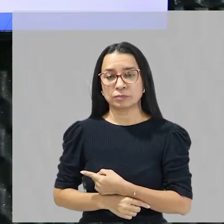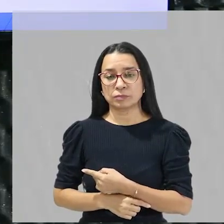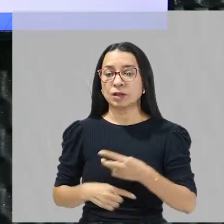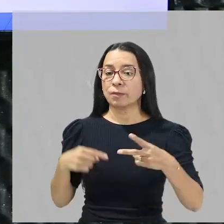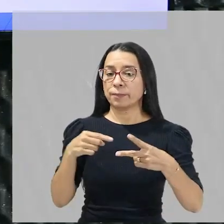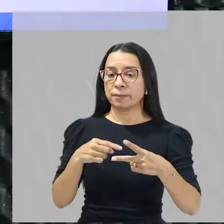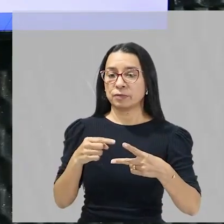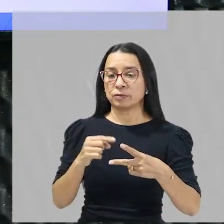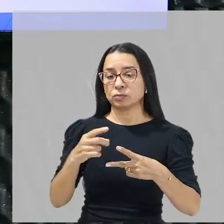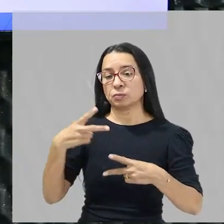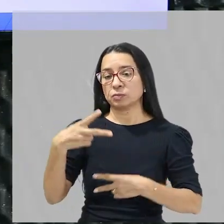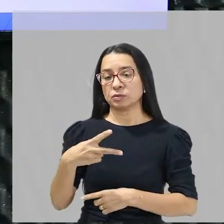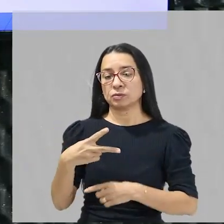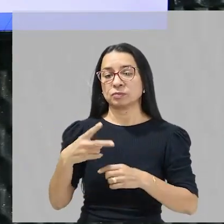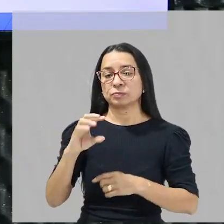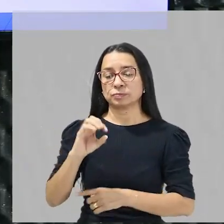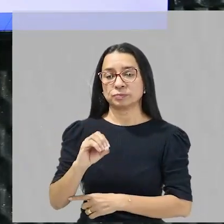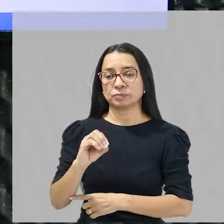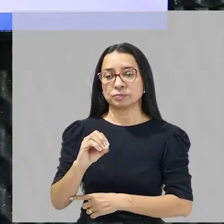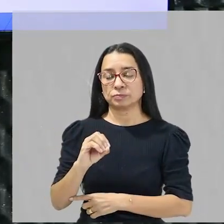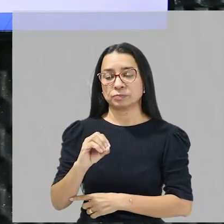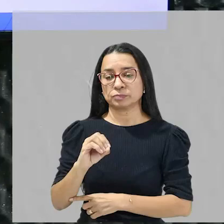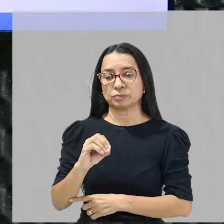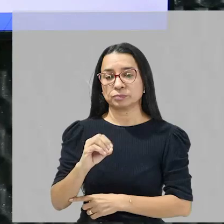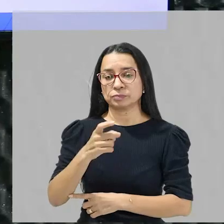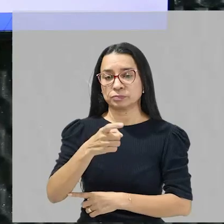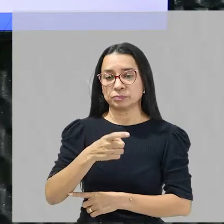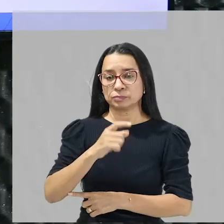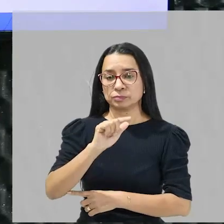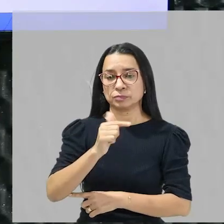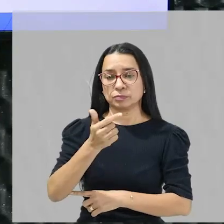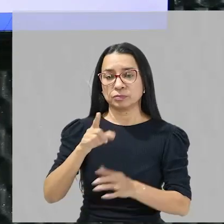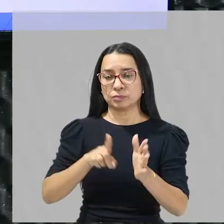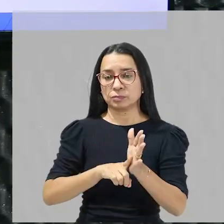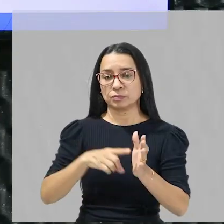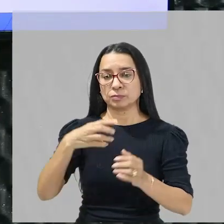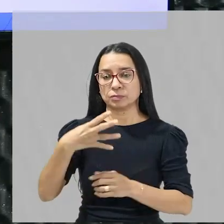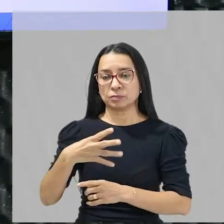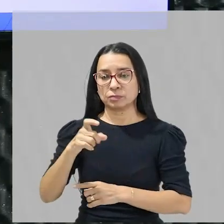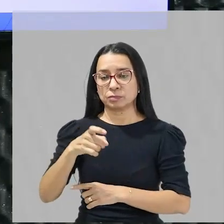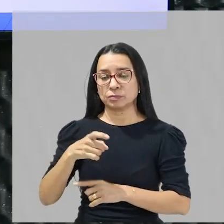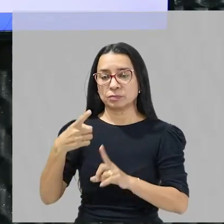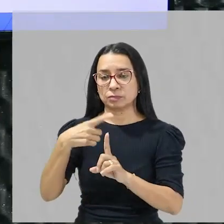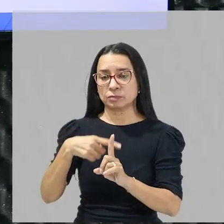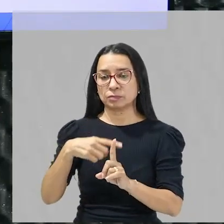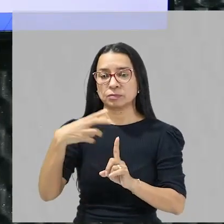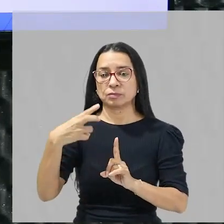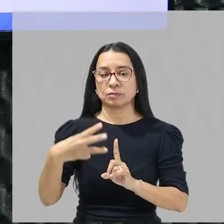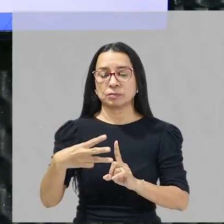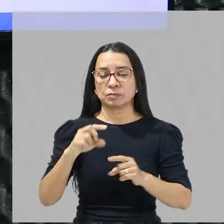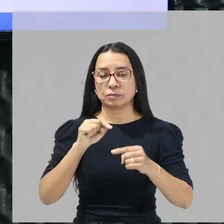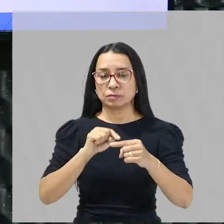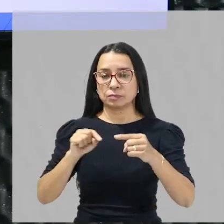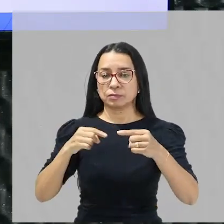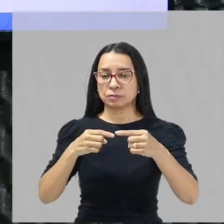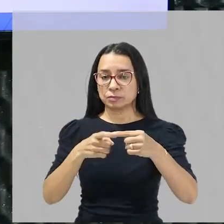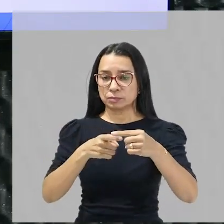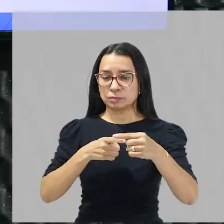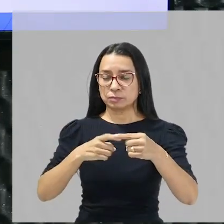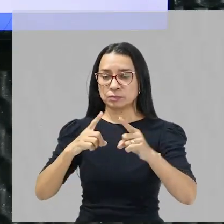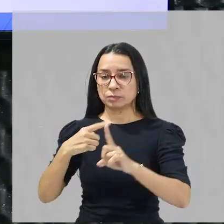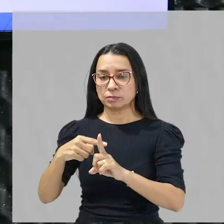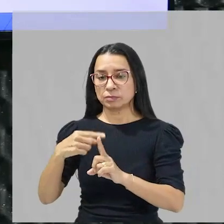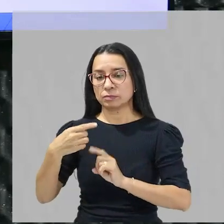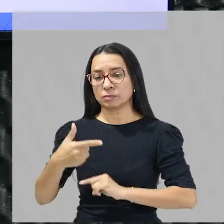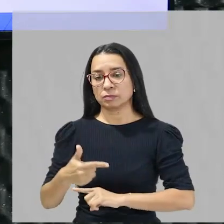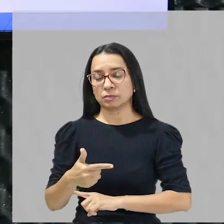que zero. Então, olha como ficou. X ao quadrado menos 4x mais 3 sobre